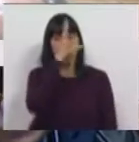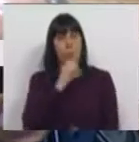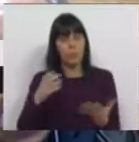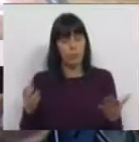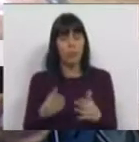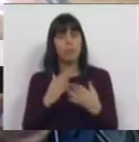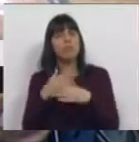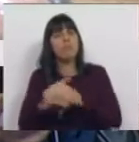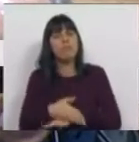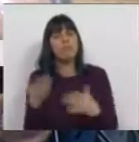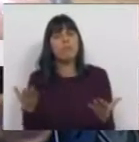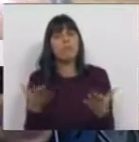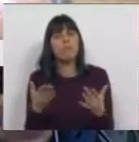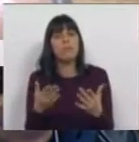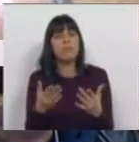governo de